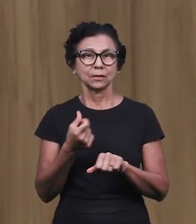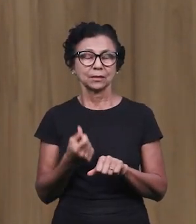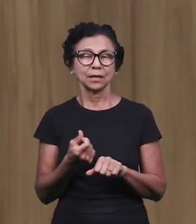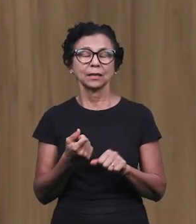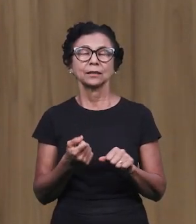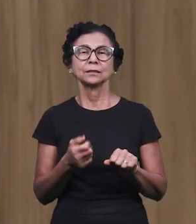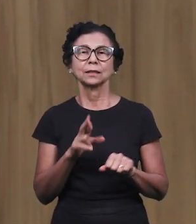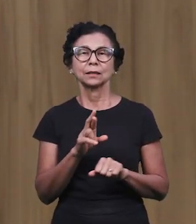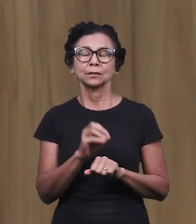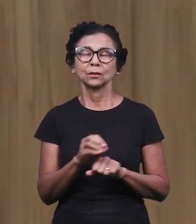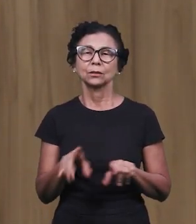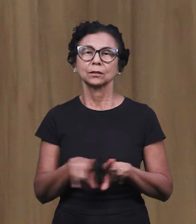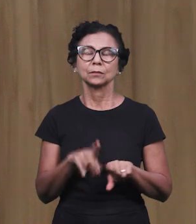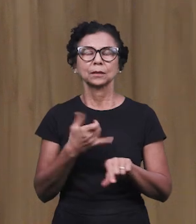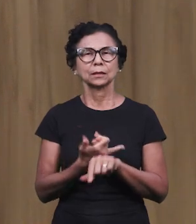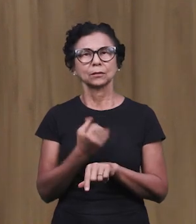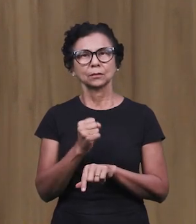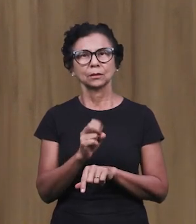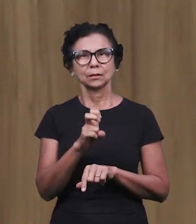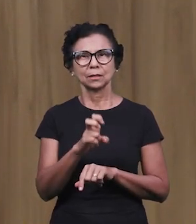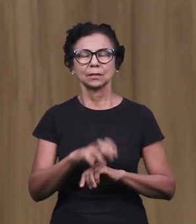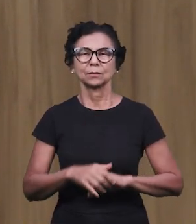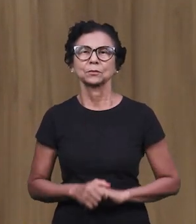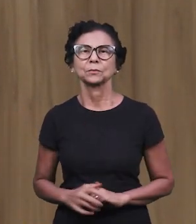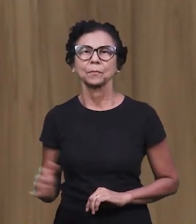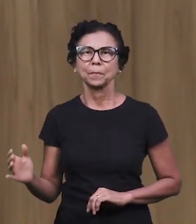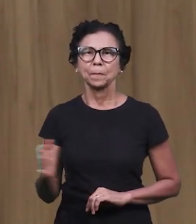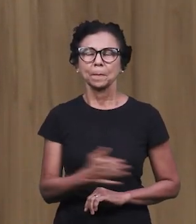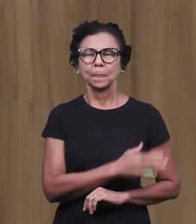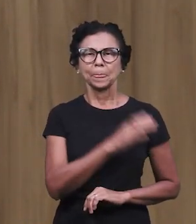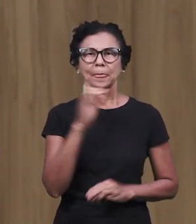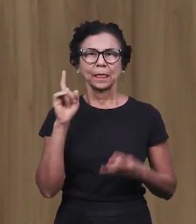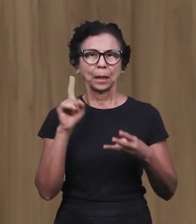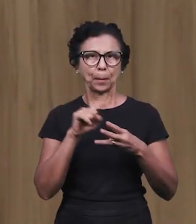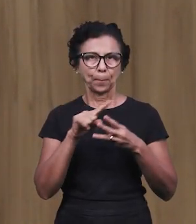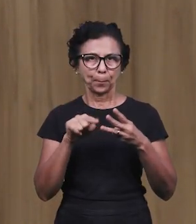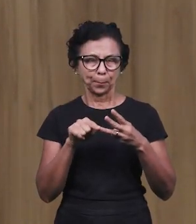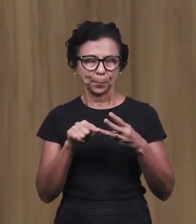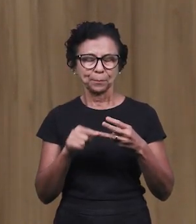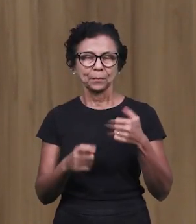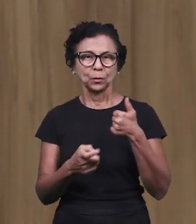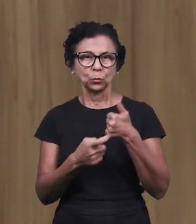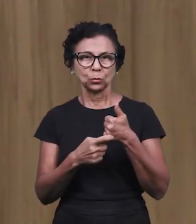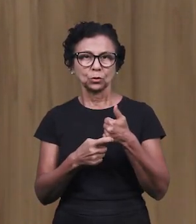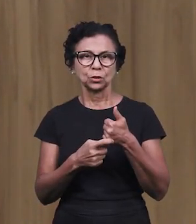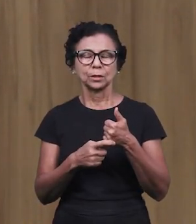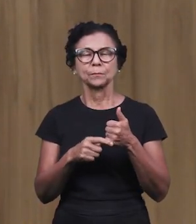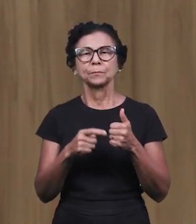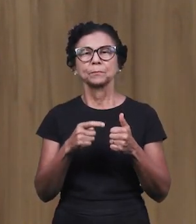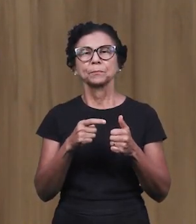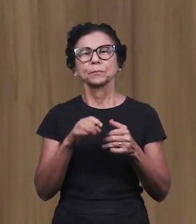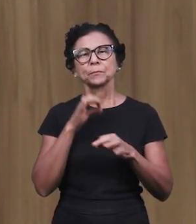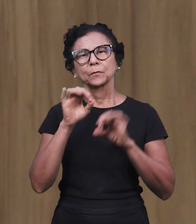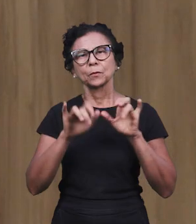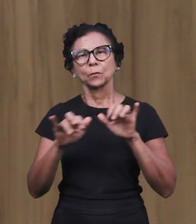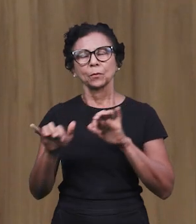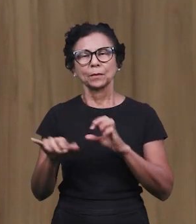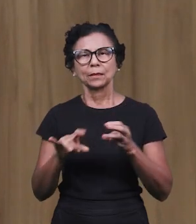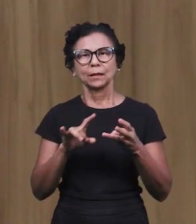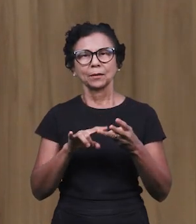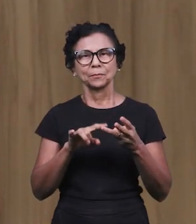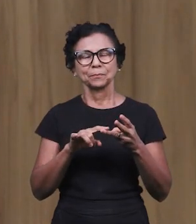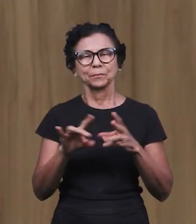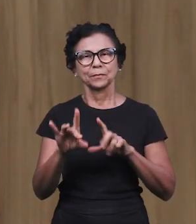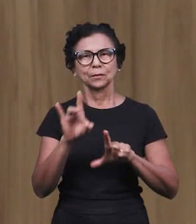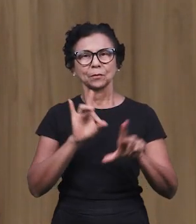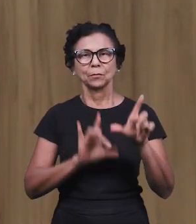como eu sempre falo no início do programa, lembra dos 3 Cs? Curtir, comentar e compartilhar, porque eu tenho certeza que